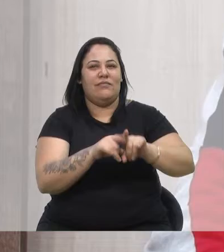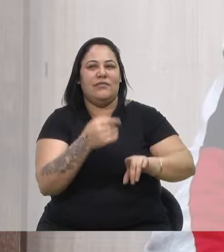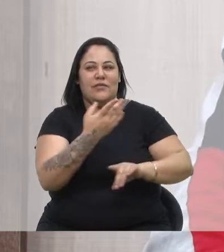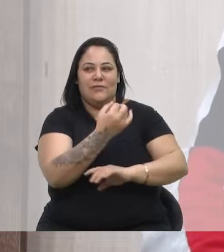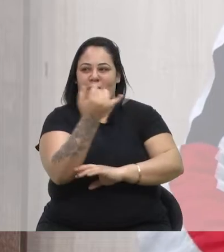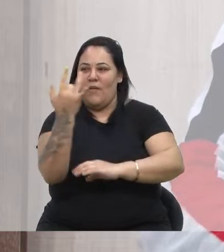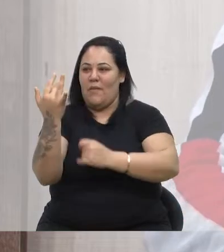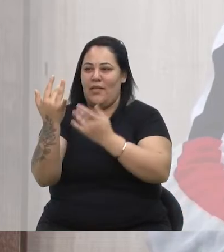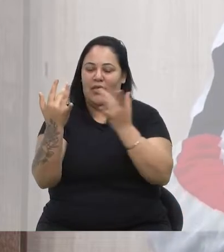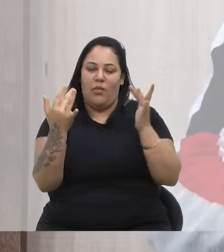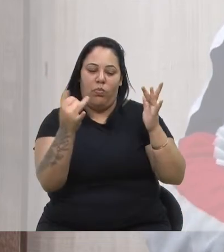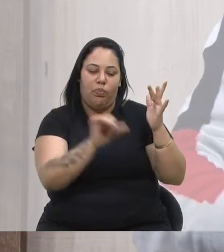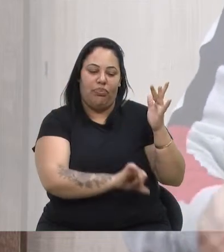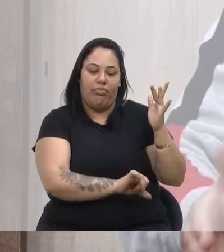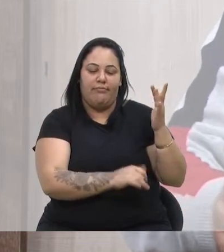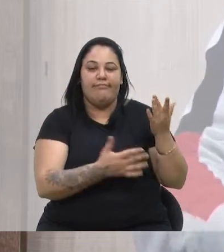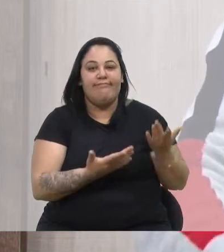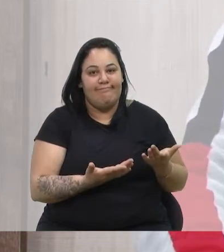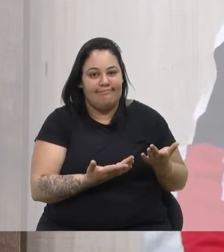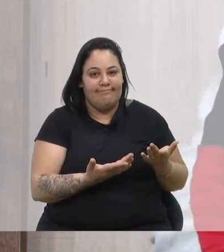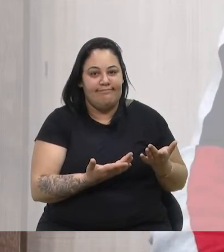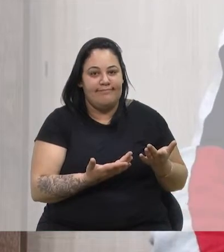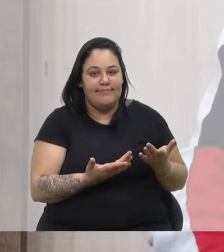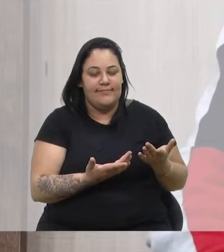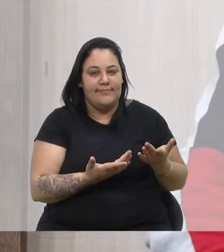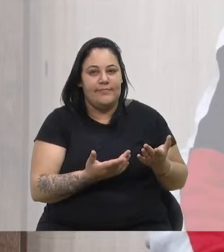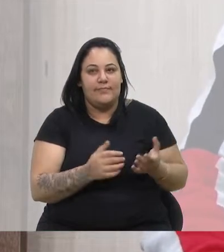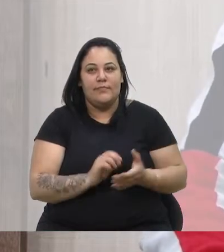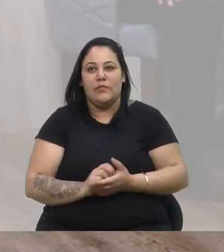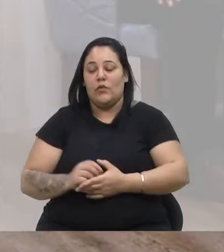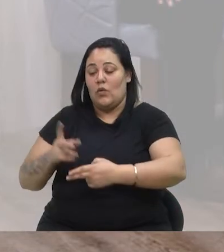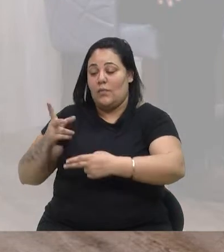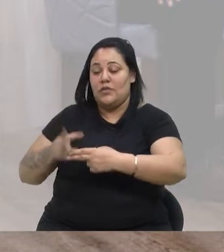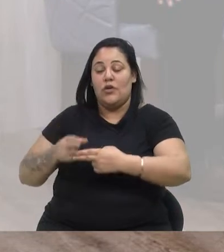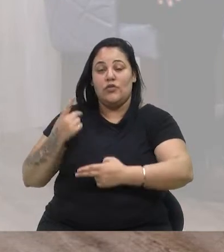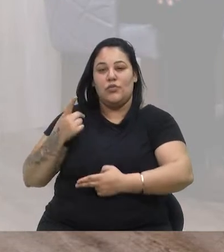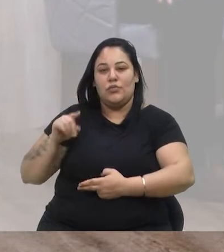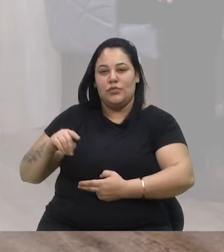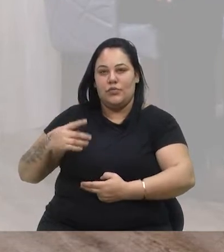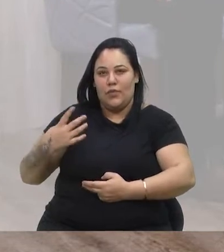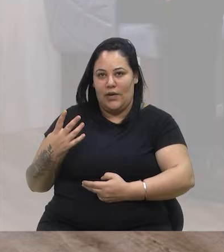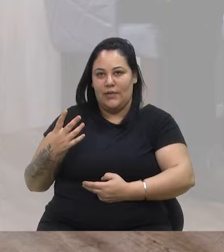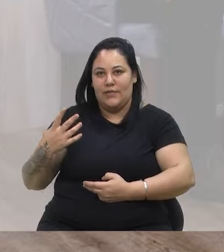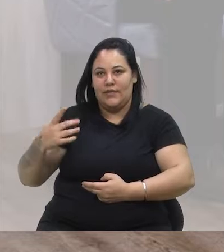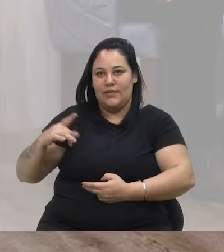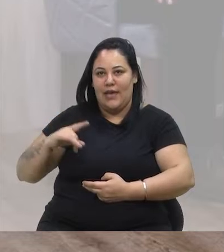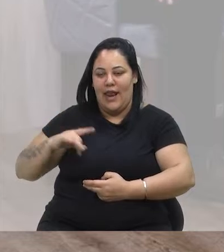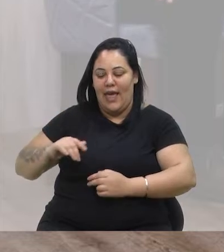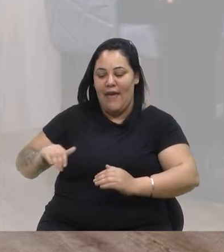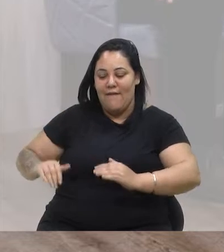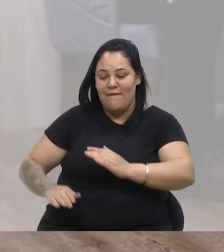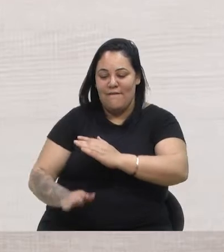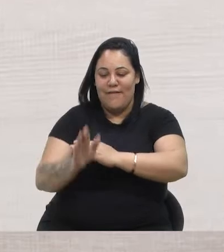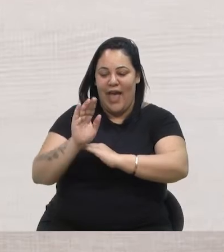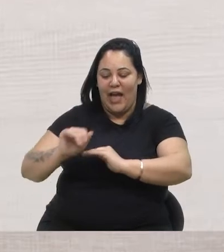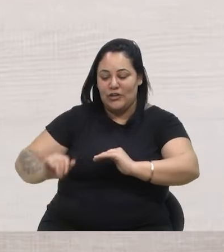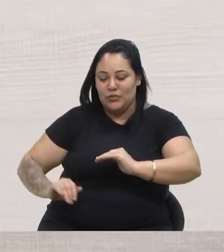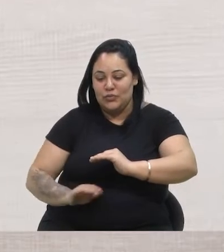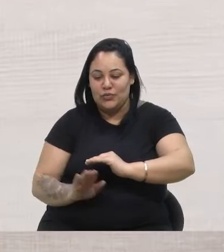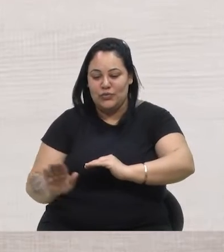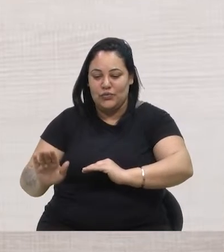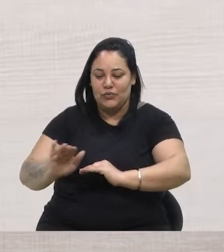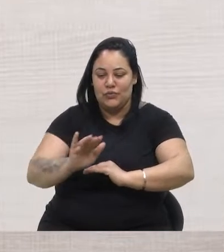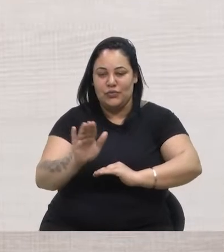se desenvolverem numa situação ambiental degradada. A gente, no conto 4, ela sobe a trilha de